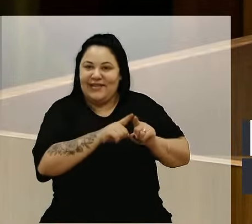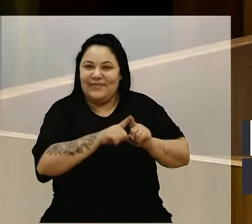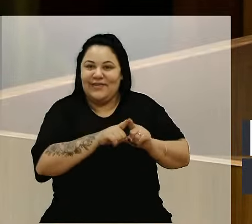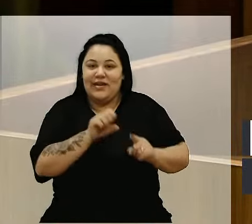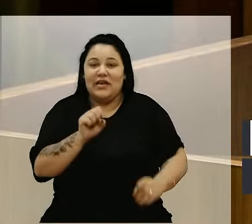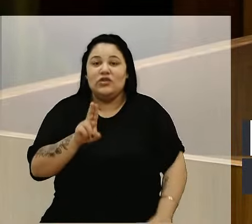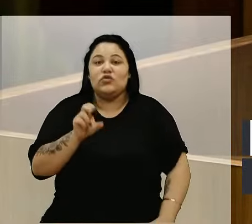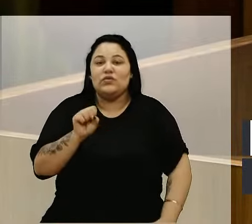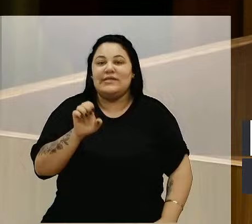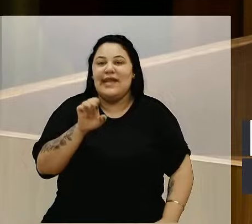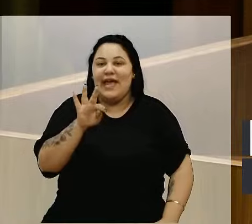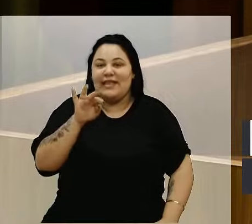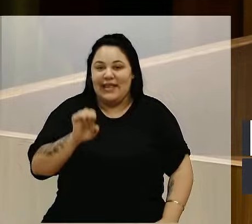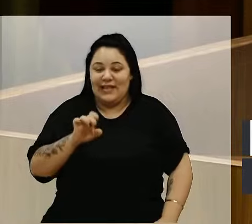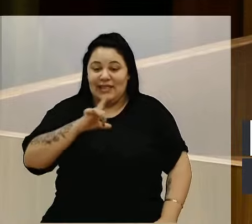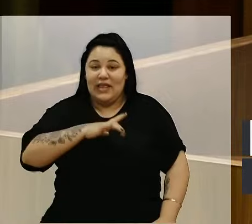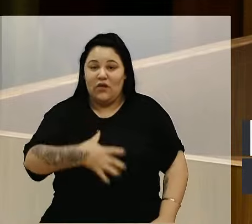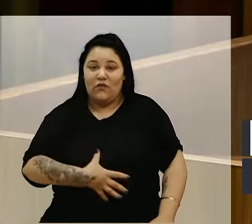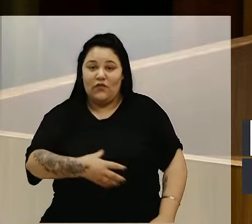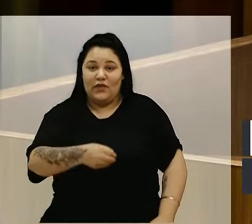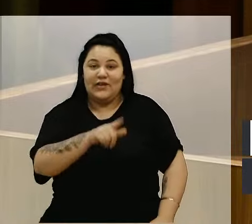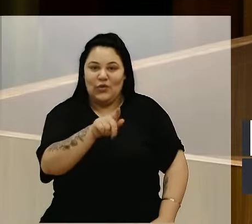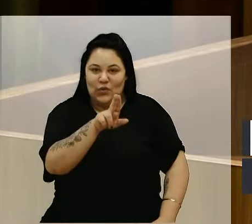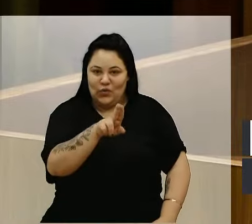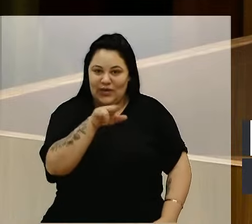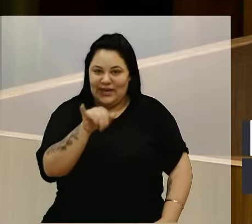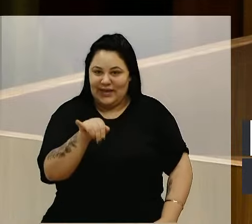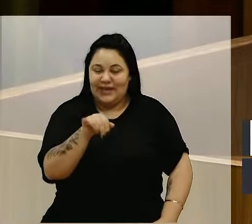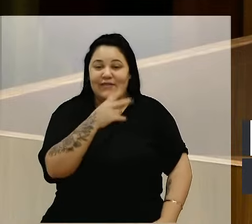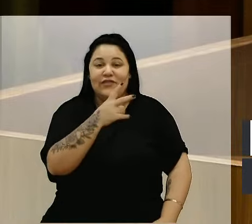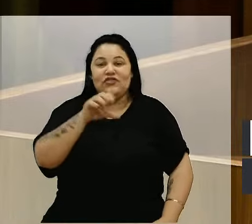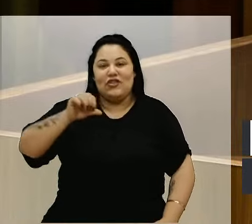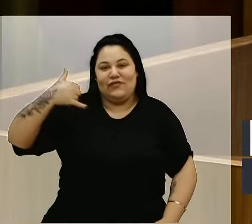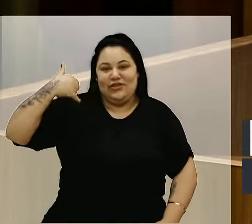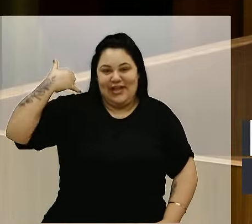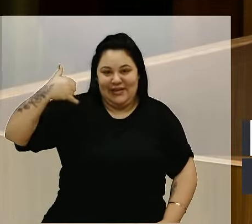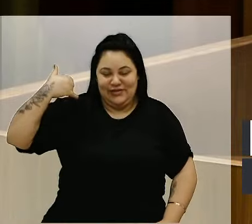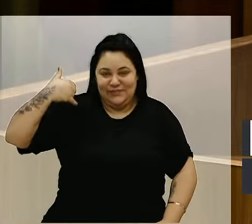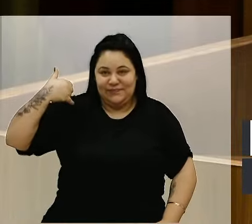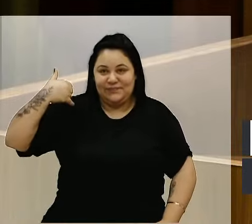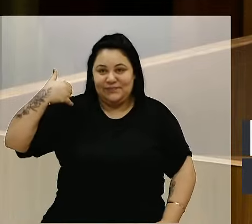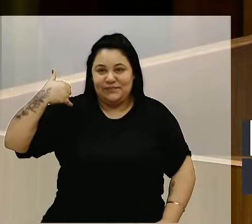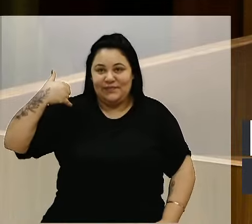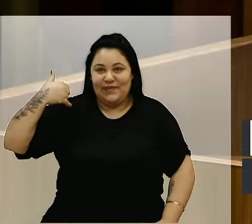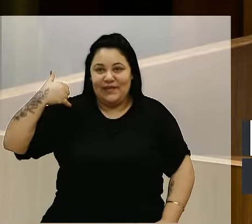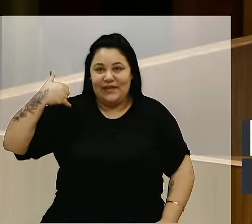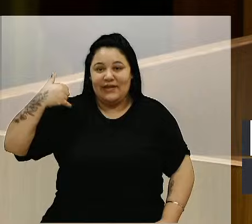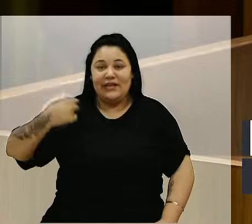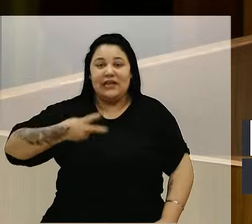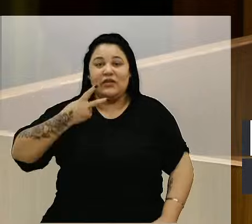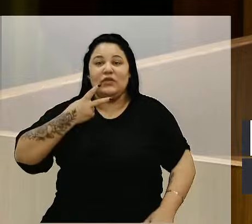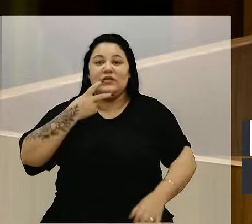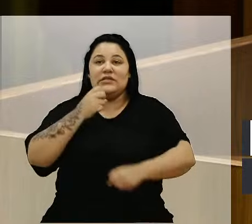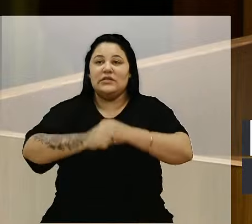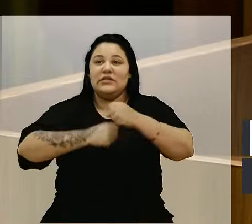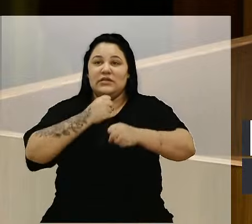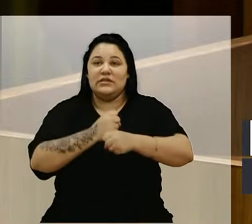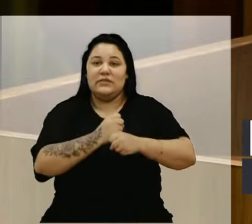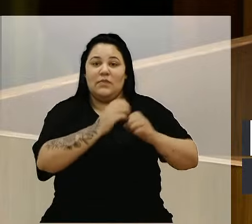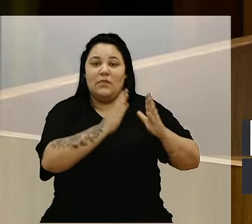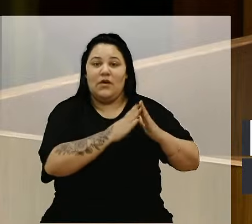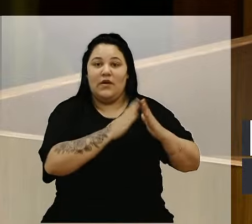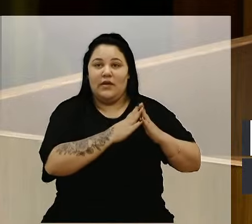Suzete. Tem um filho, Guilherme, 29 anos, e que há 2 anos mora em Melbourne,